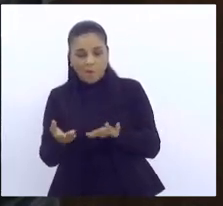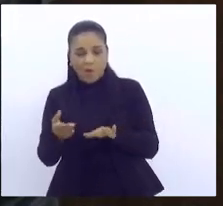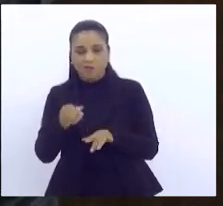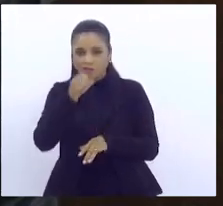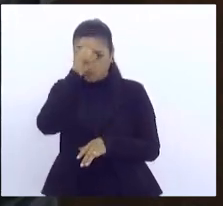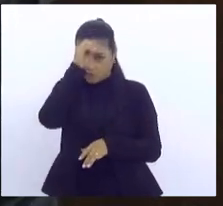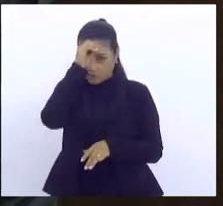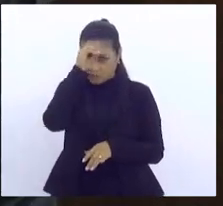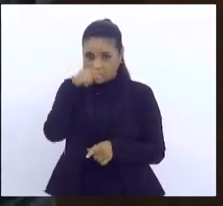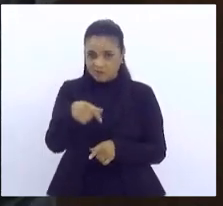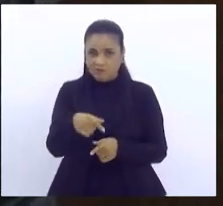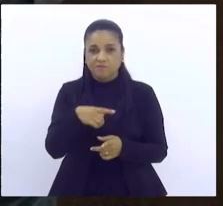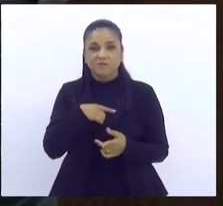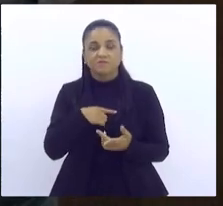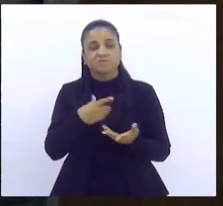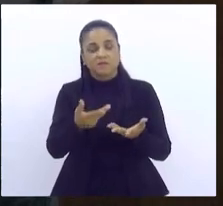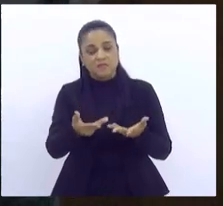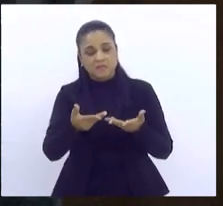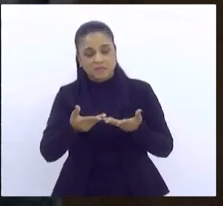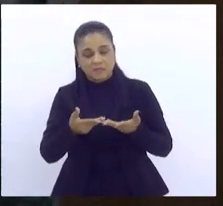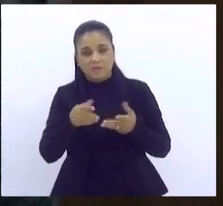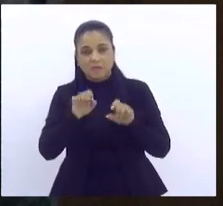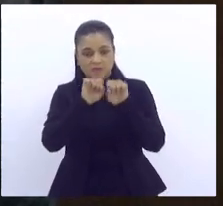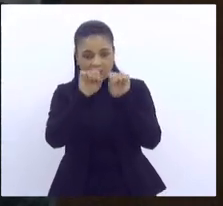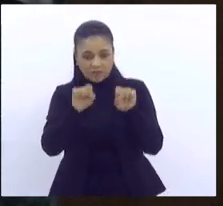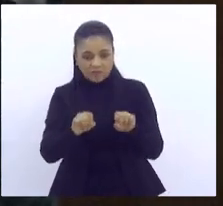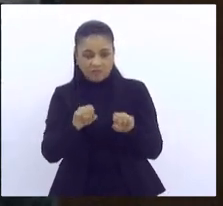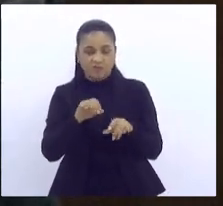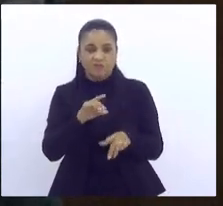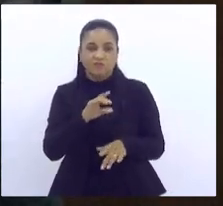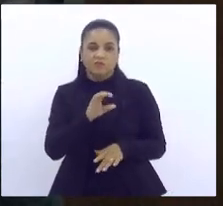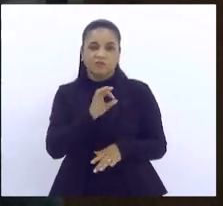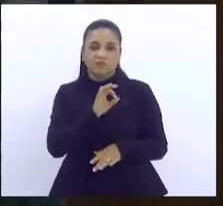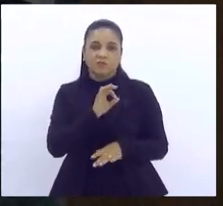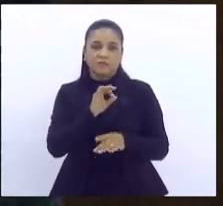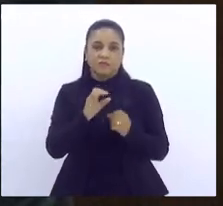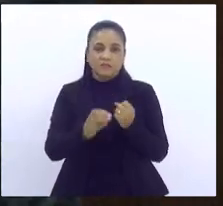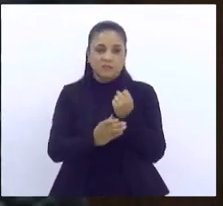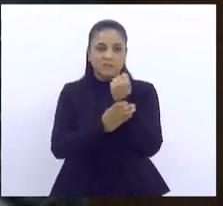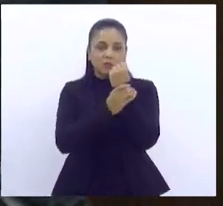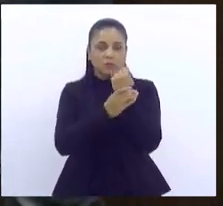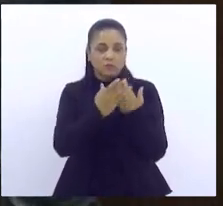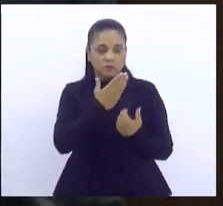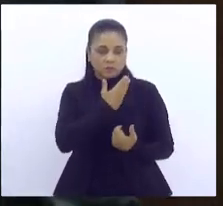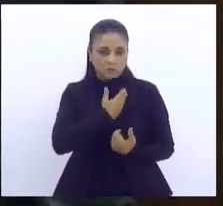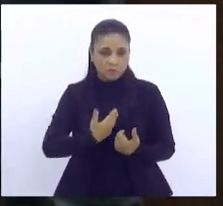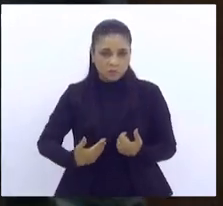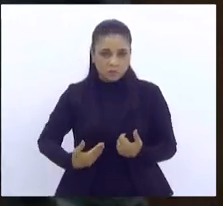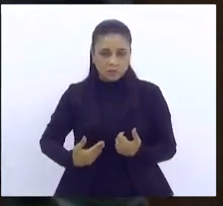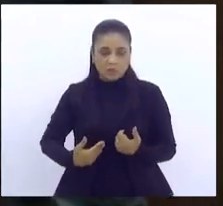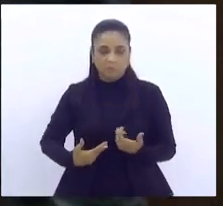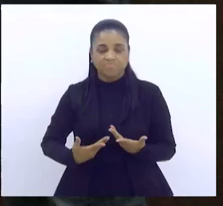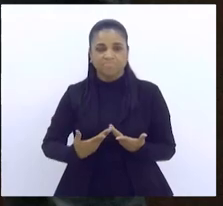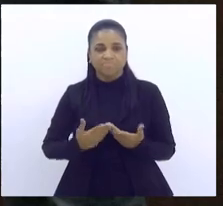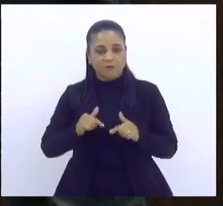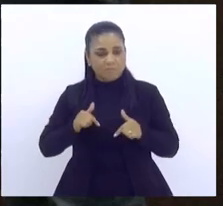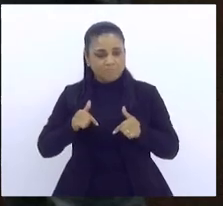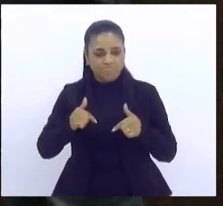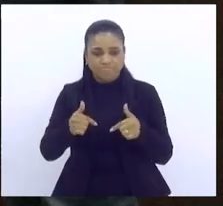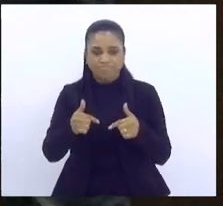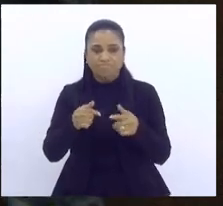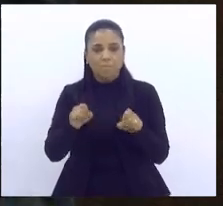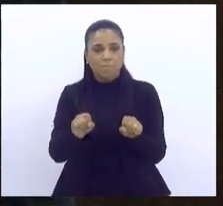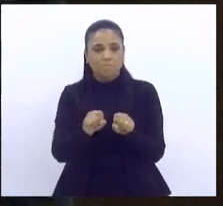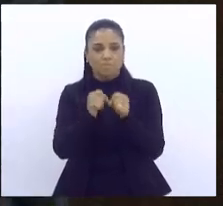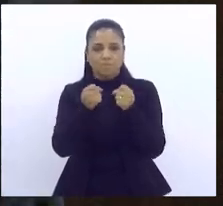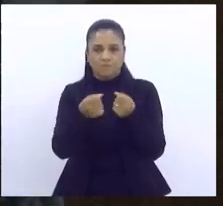gente recebe, muitas vezes, agentes de segurança pública desmantelados da sua atuação. Muitas vezes o